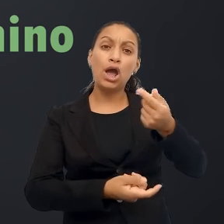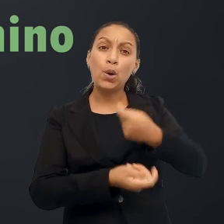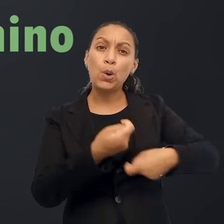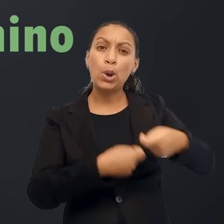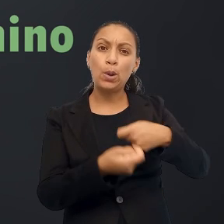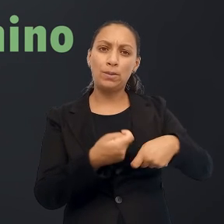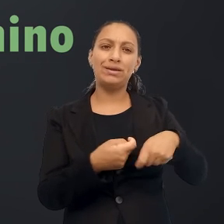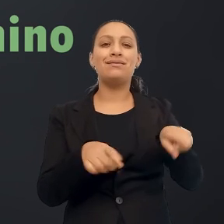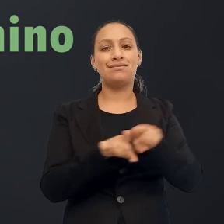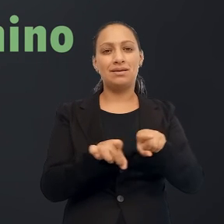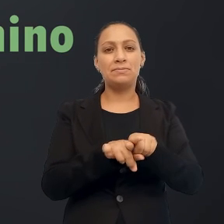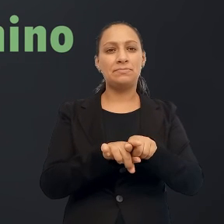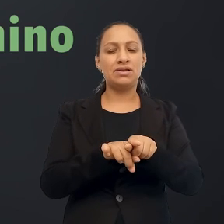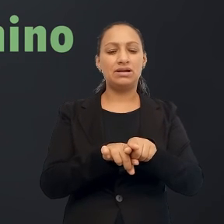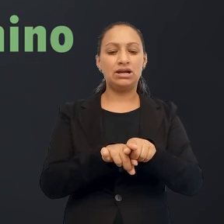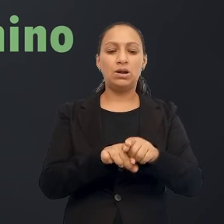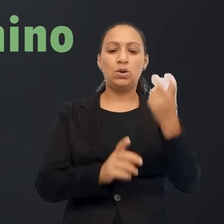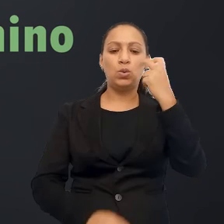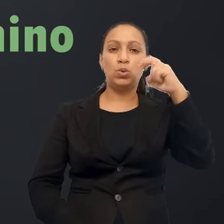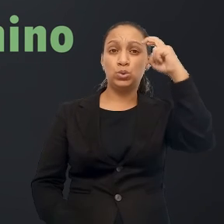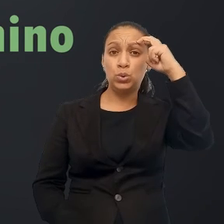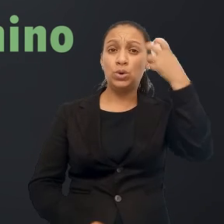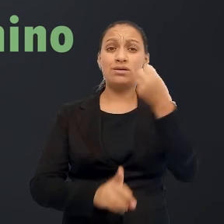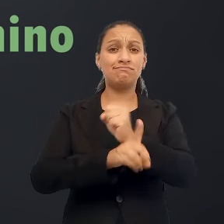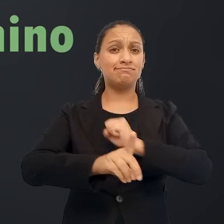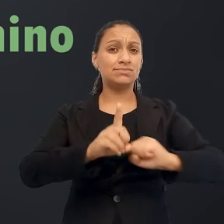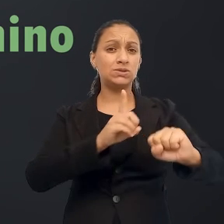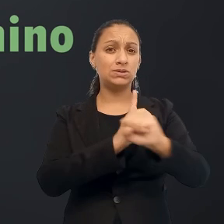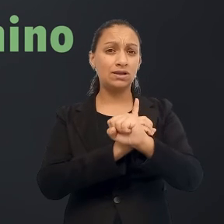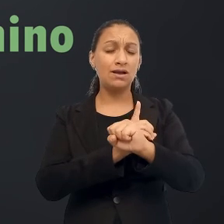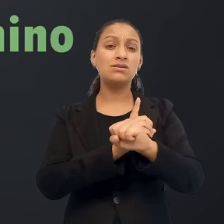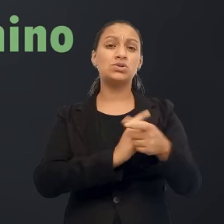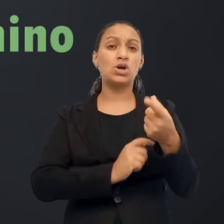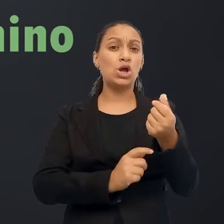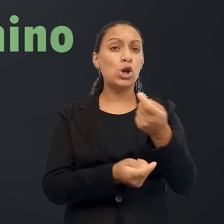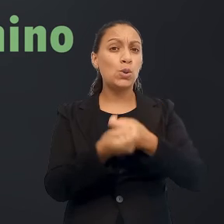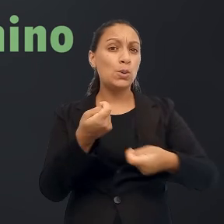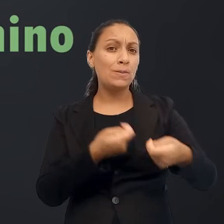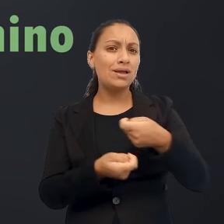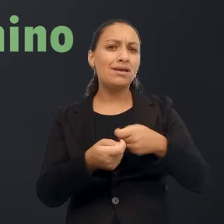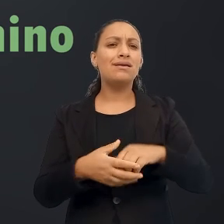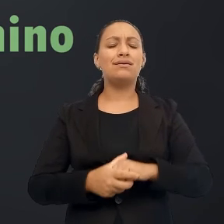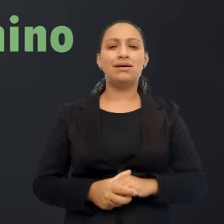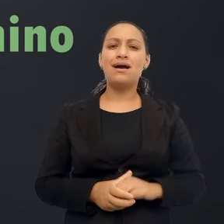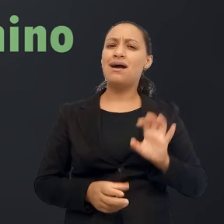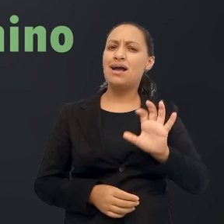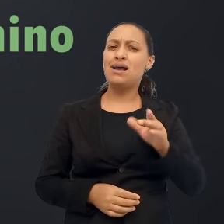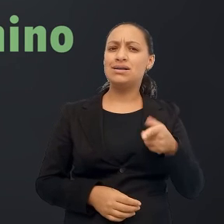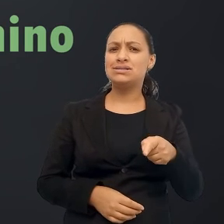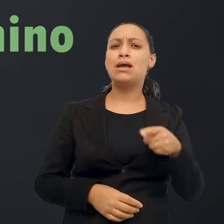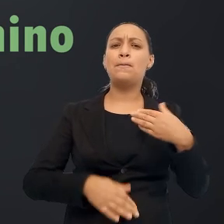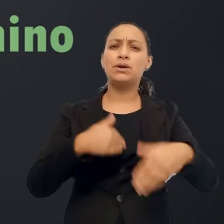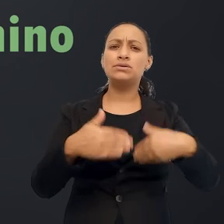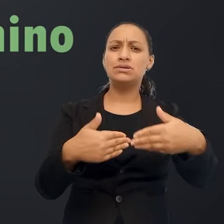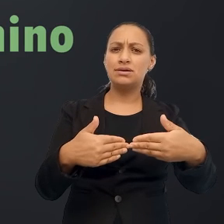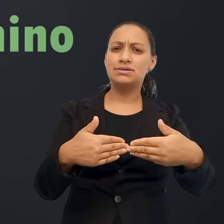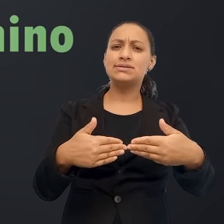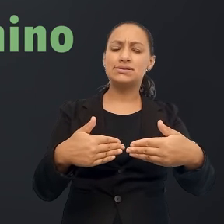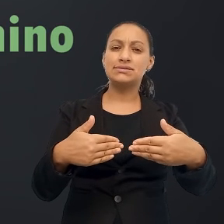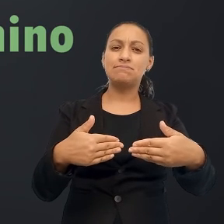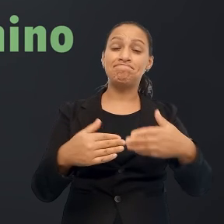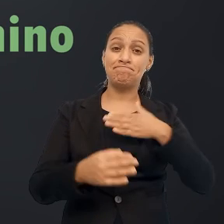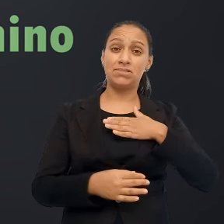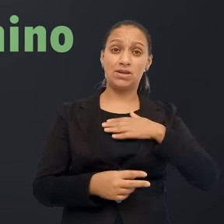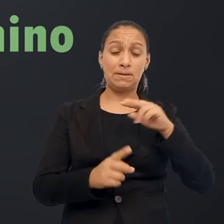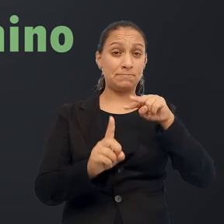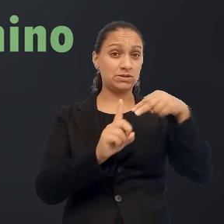econômica também. Então, é cultura, é sociedade, é economia. Esse processo inteiro, na minha visão,